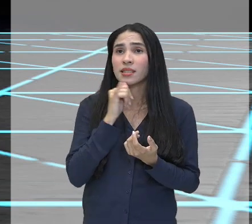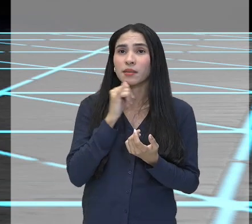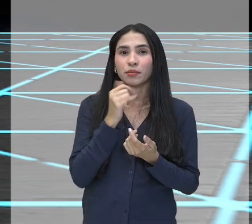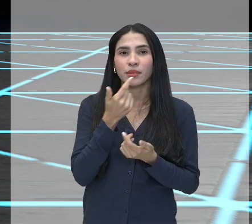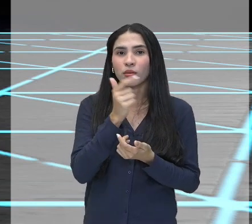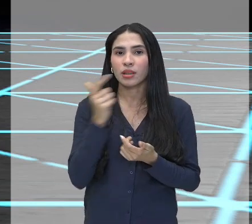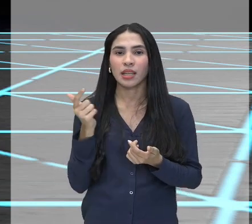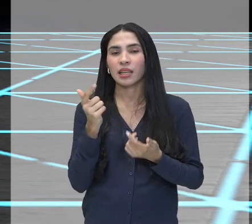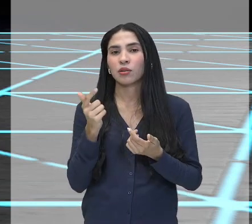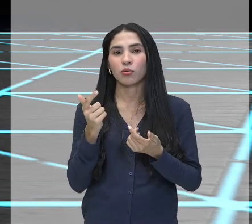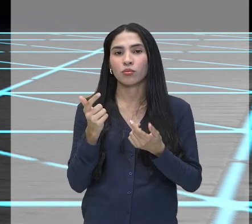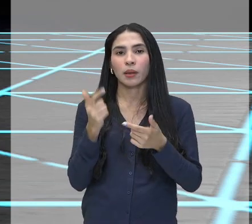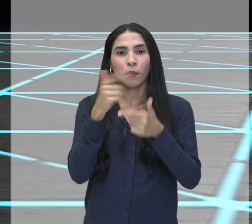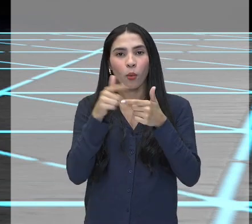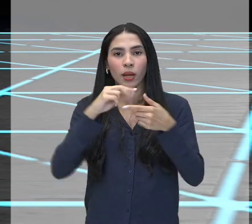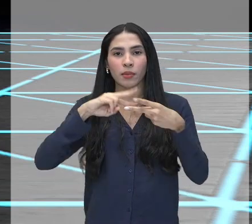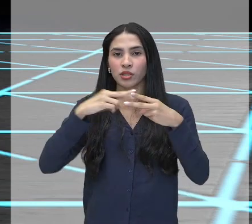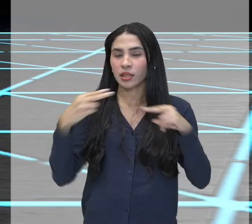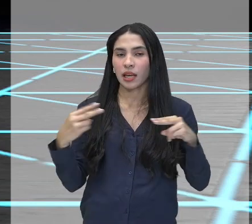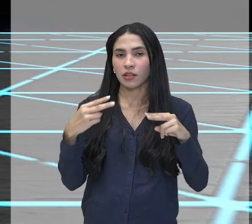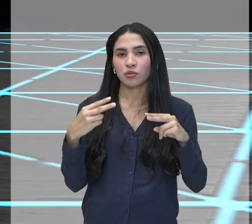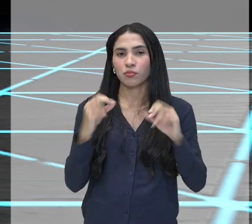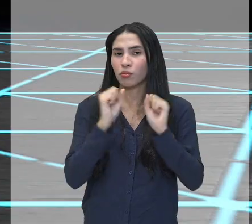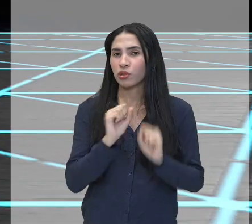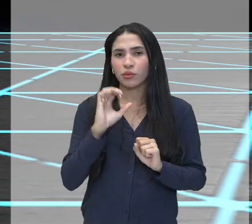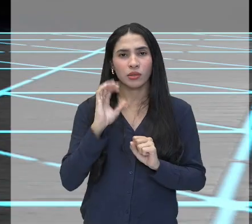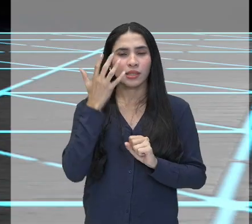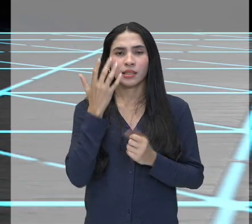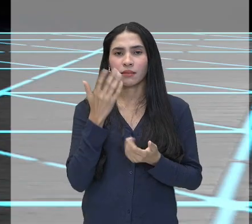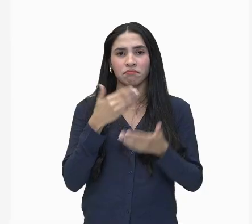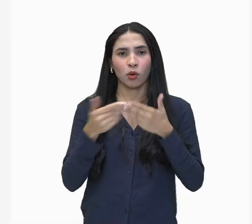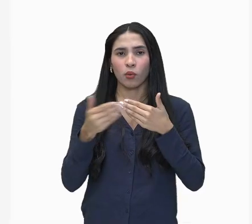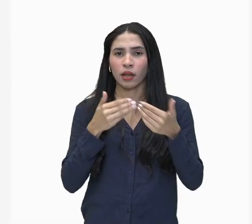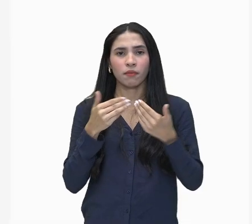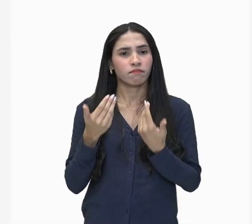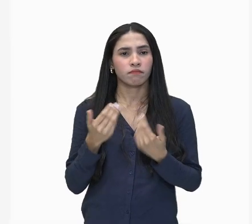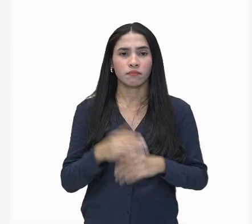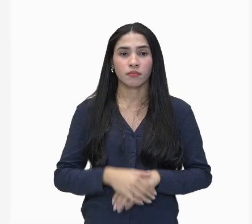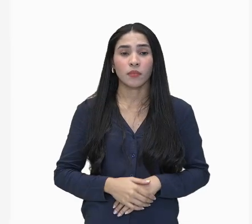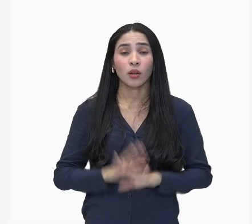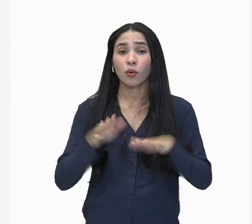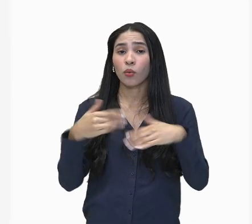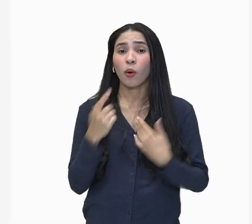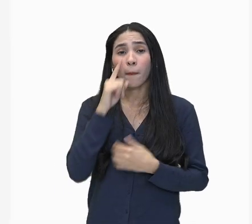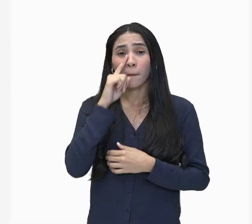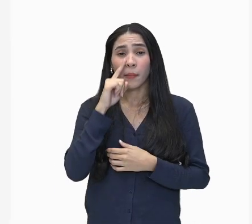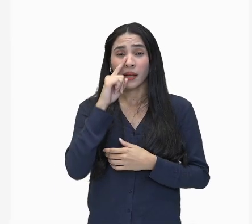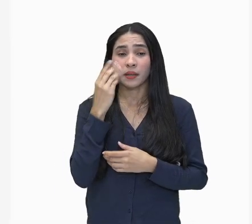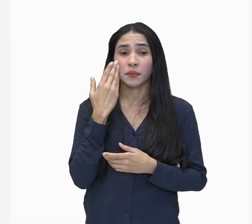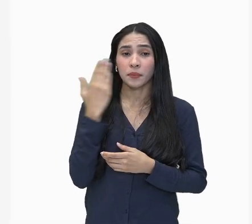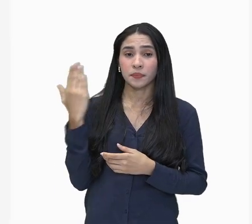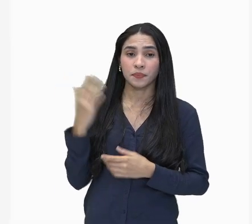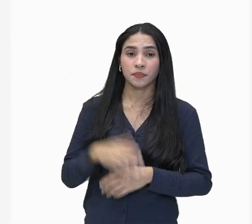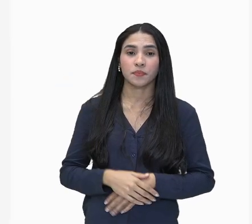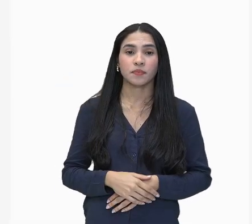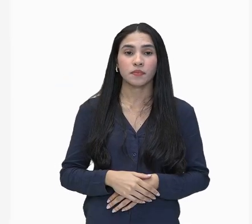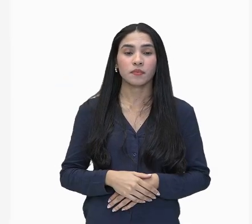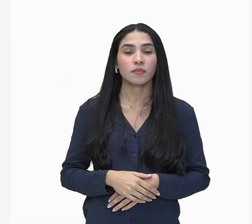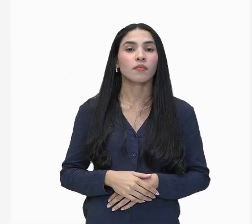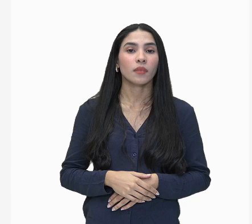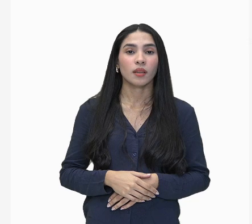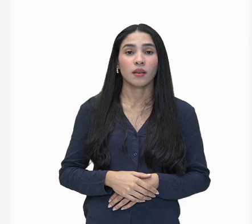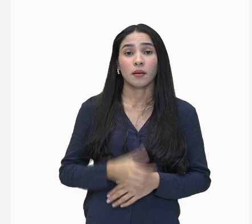causa genética identificada, ok? Quais são os fatores de risco, né, para a presença dessa doença?